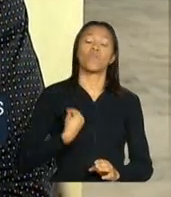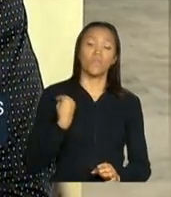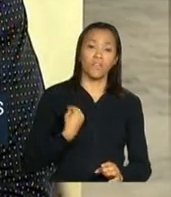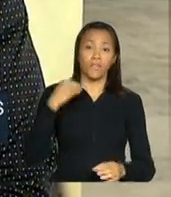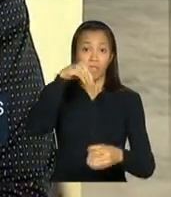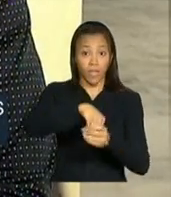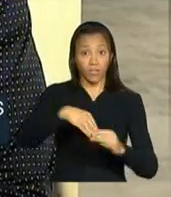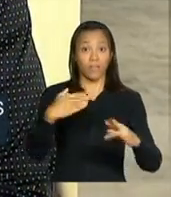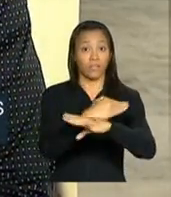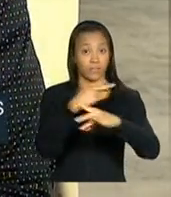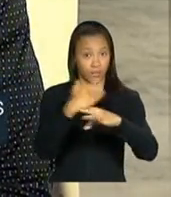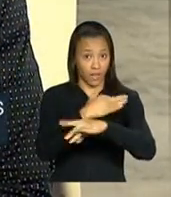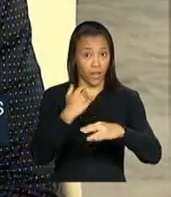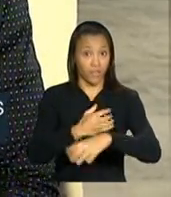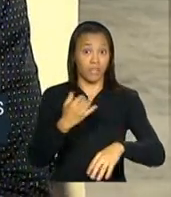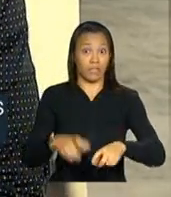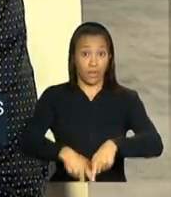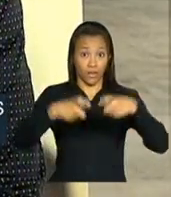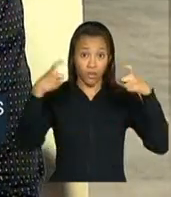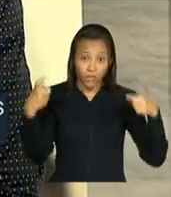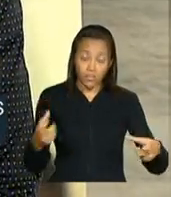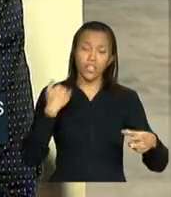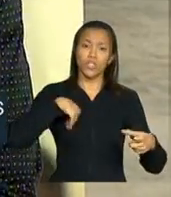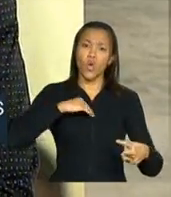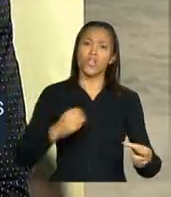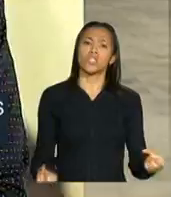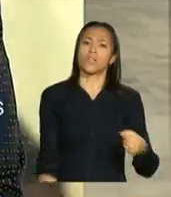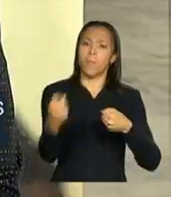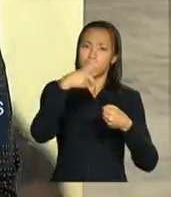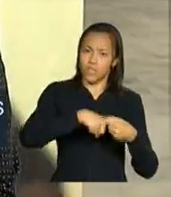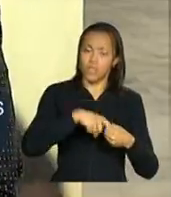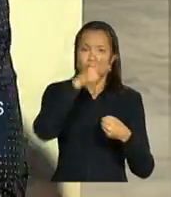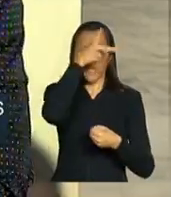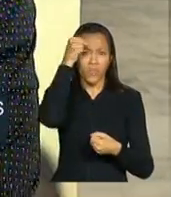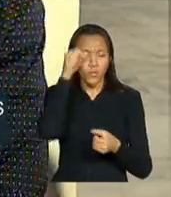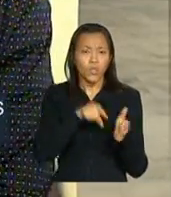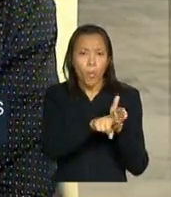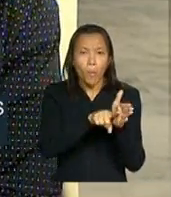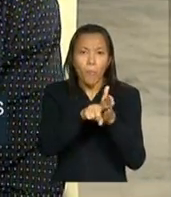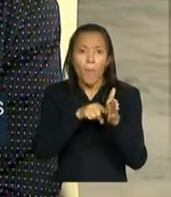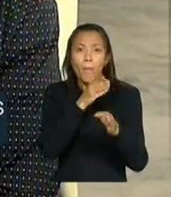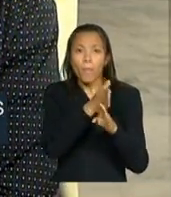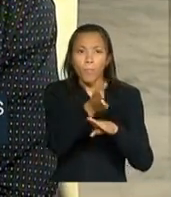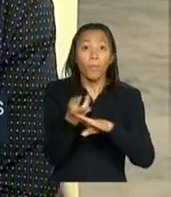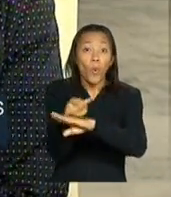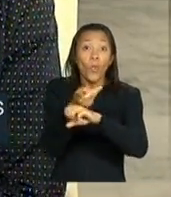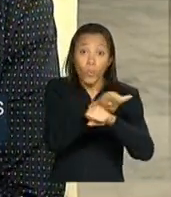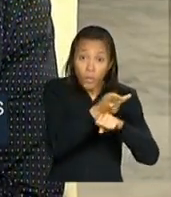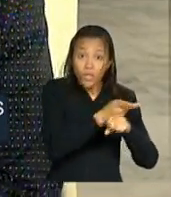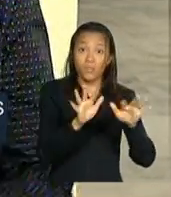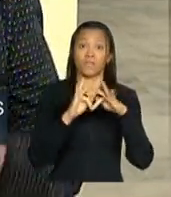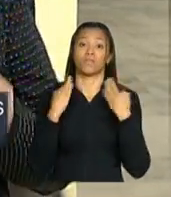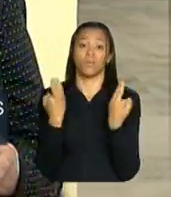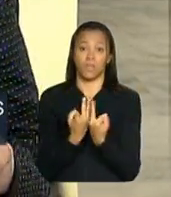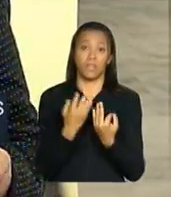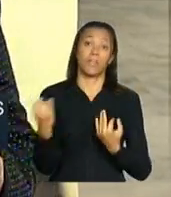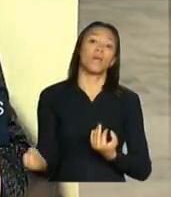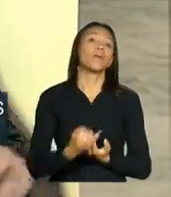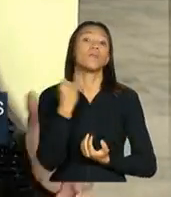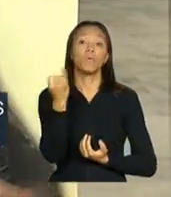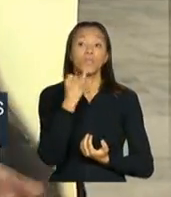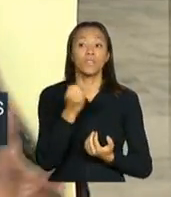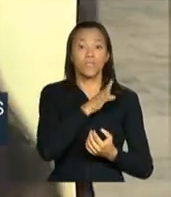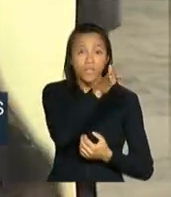urbanos e nós estamos junto com as prefeituras localizando essas famílias é importante colocar que nós no trabalho de